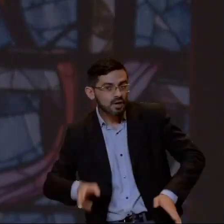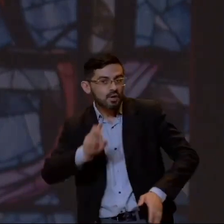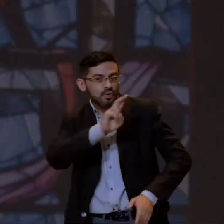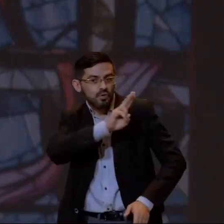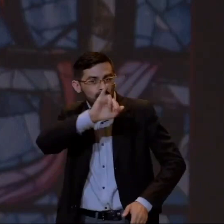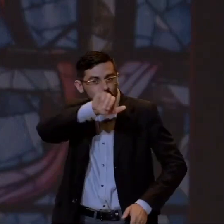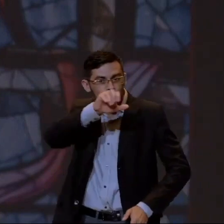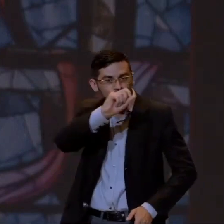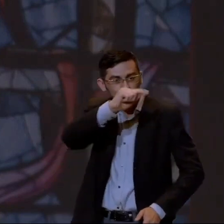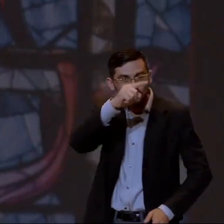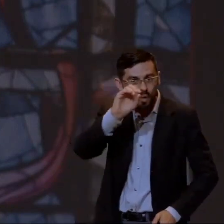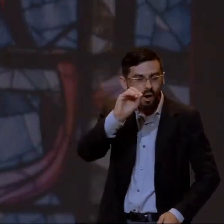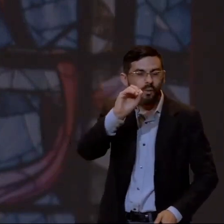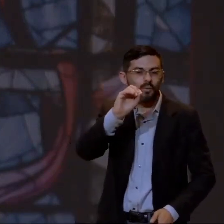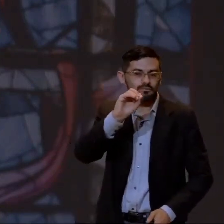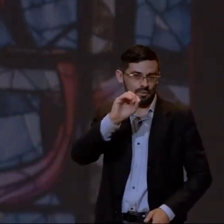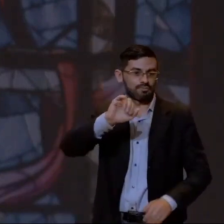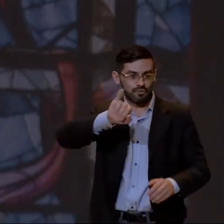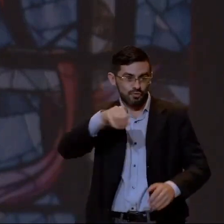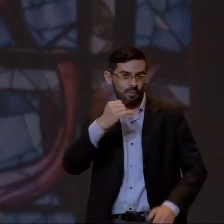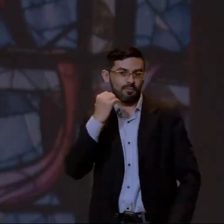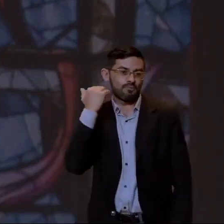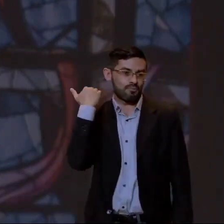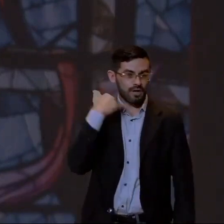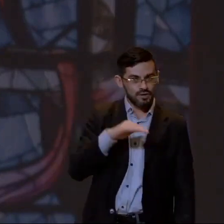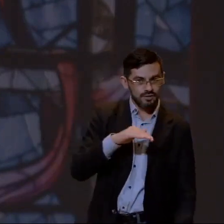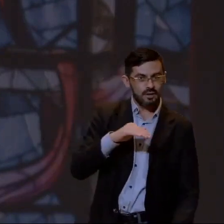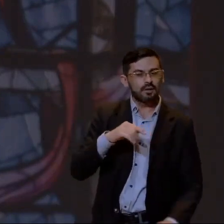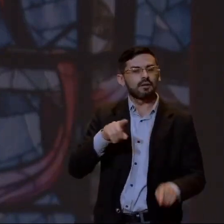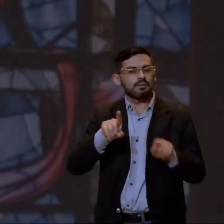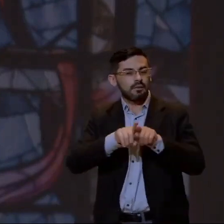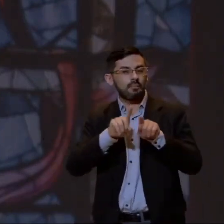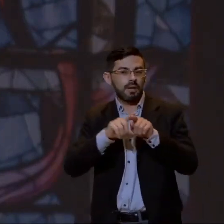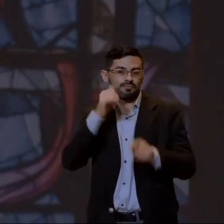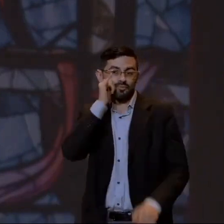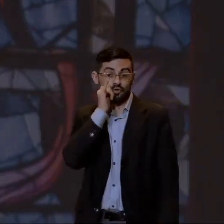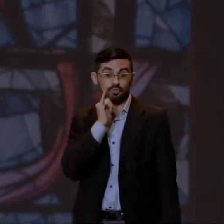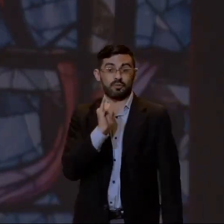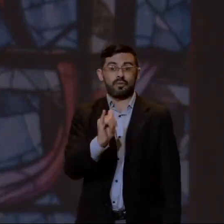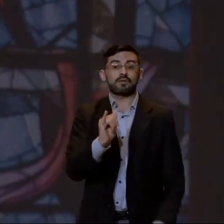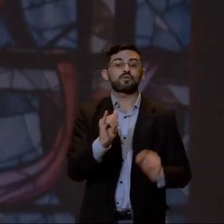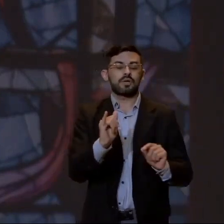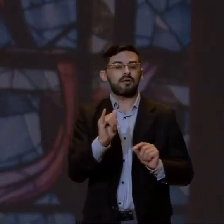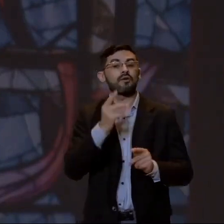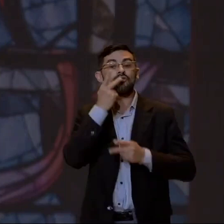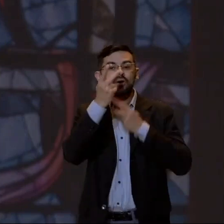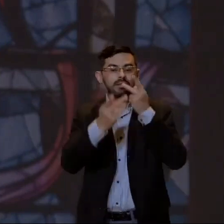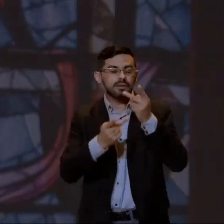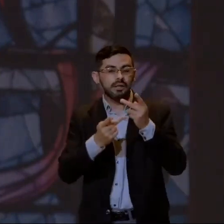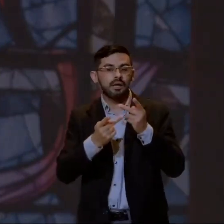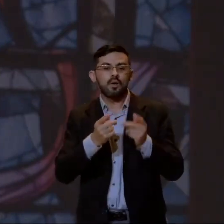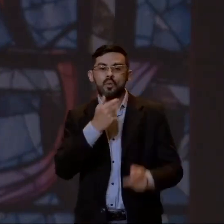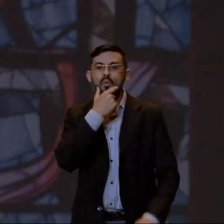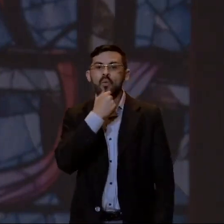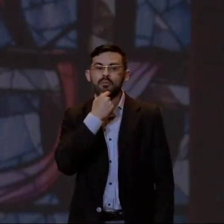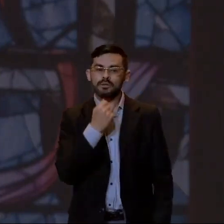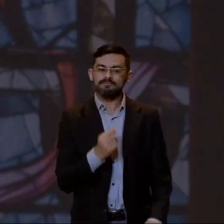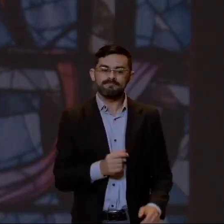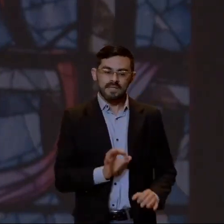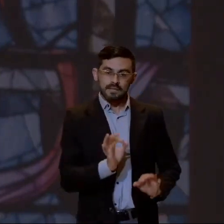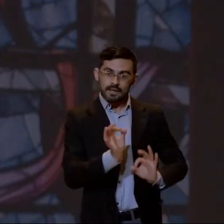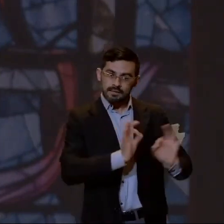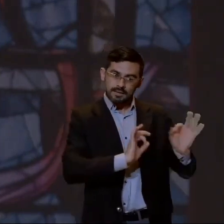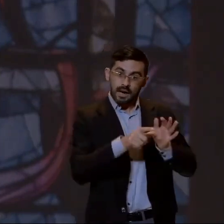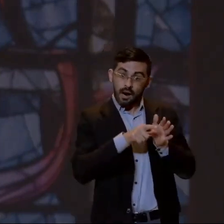própria palavra de Deus, lá nos profetas, diz que este homem seria aquele que prepararia